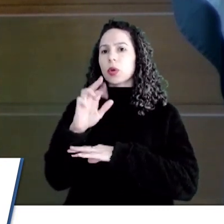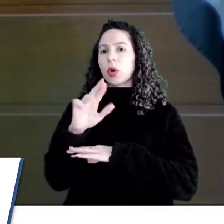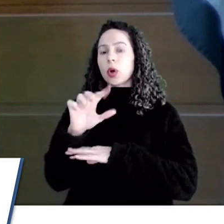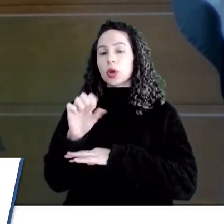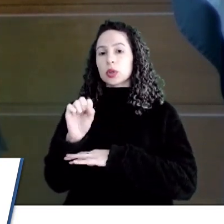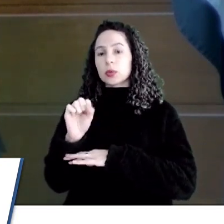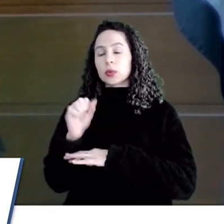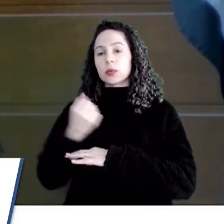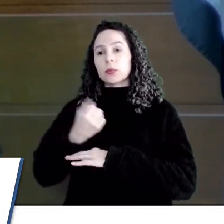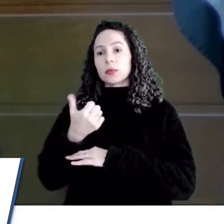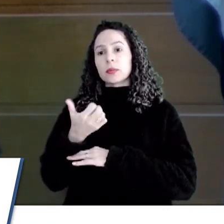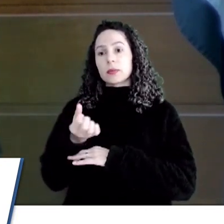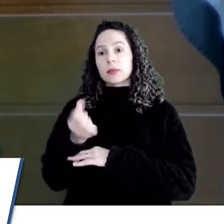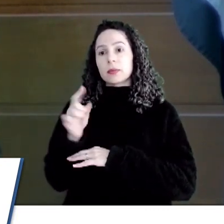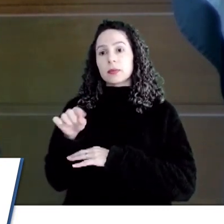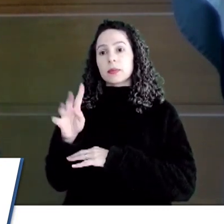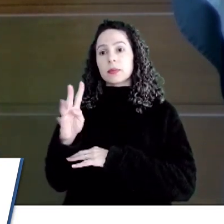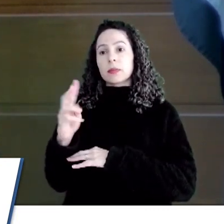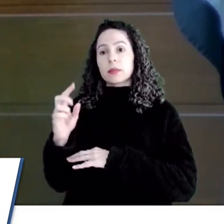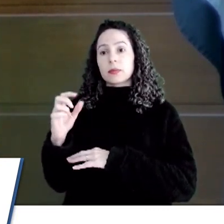atende agendamentos pelo telefone